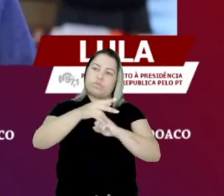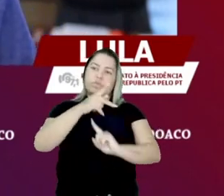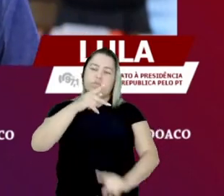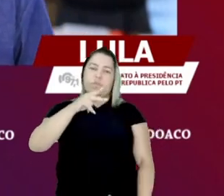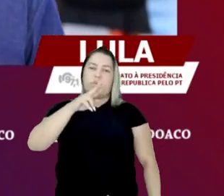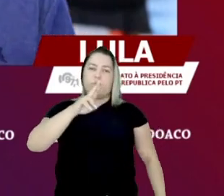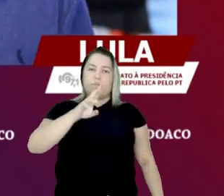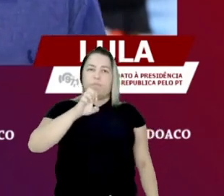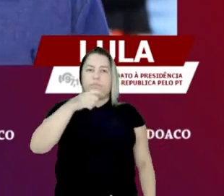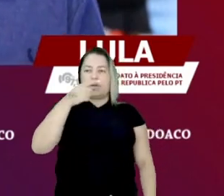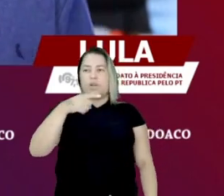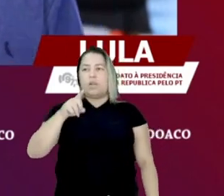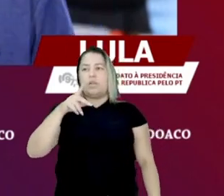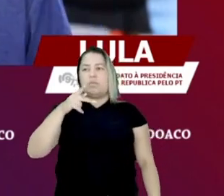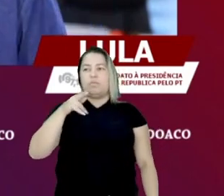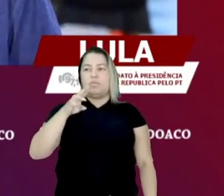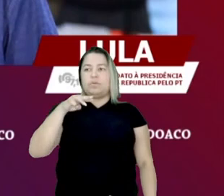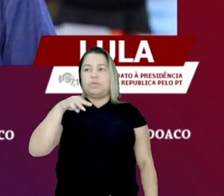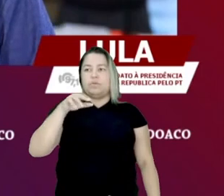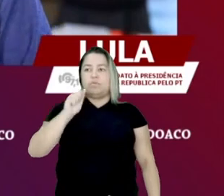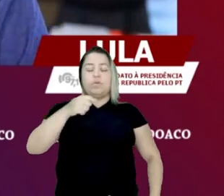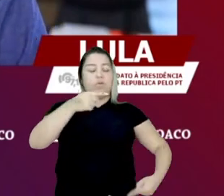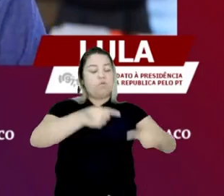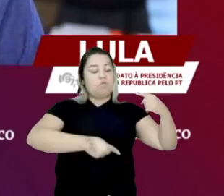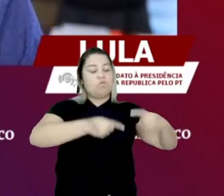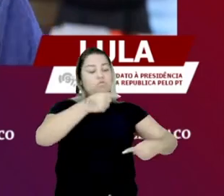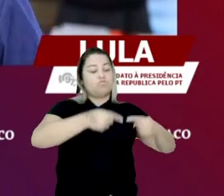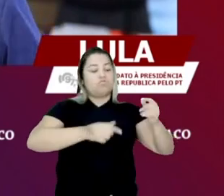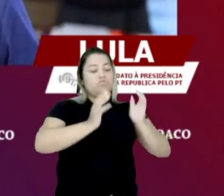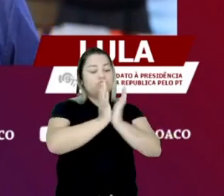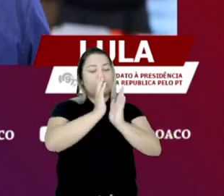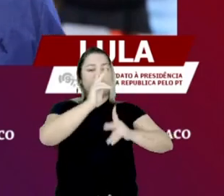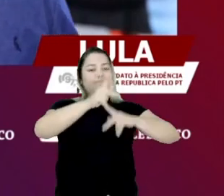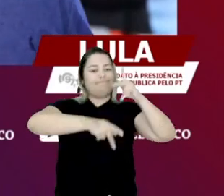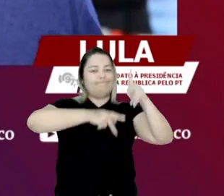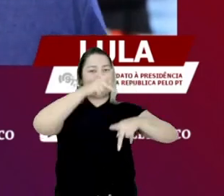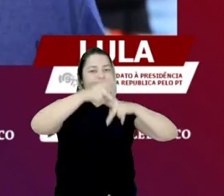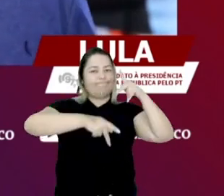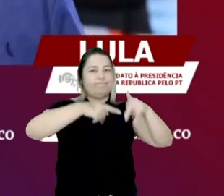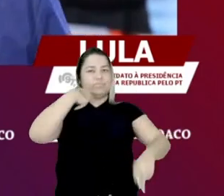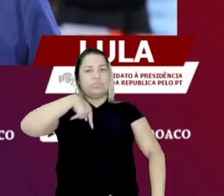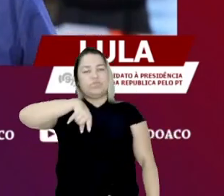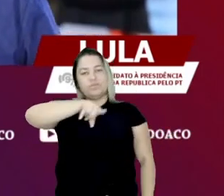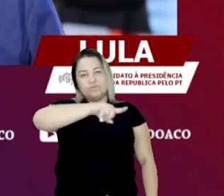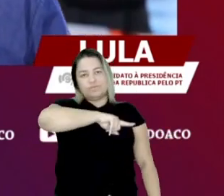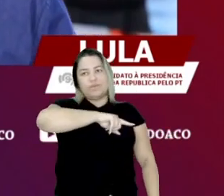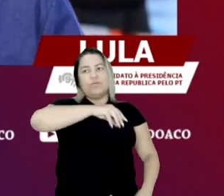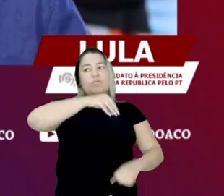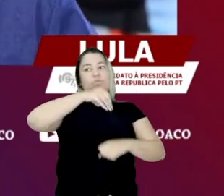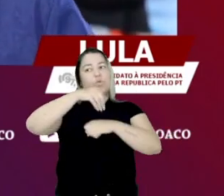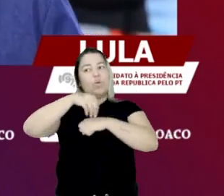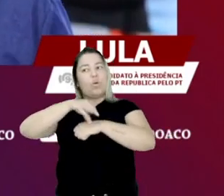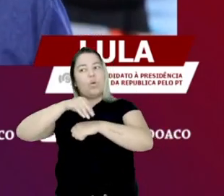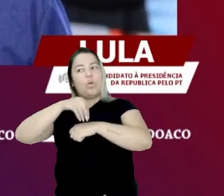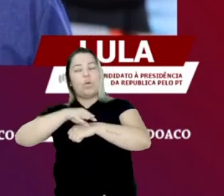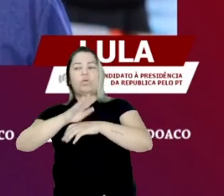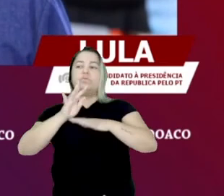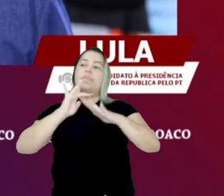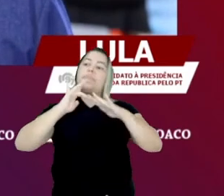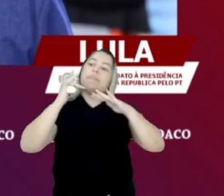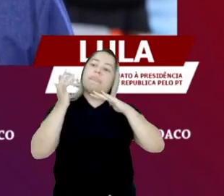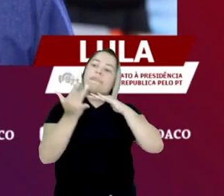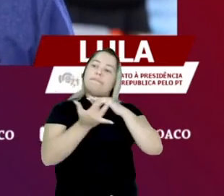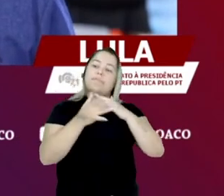e faça um programa que não seja um programa do PT, que não seja um programa do Lula, que seja um programa extraído